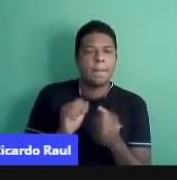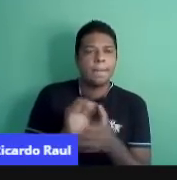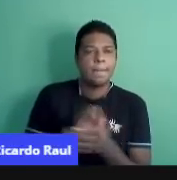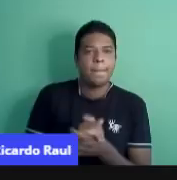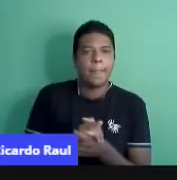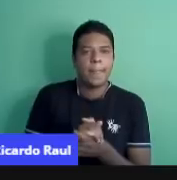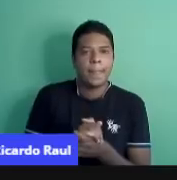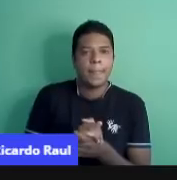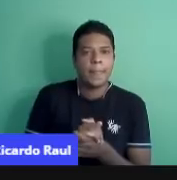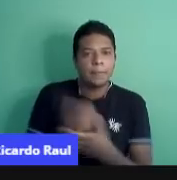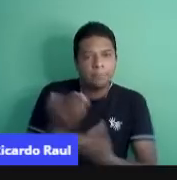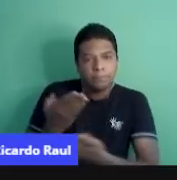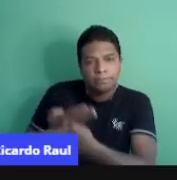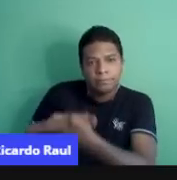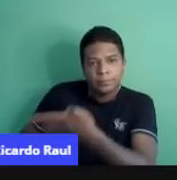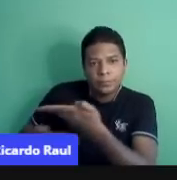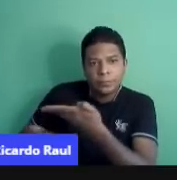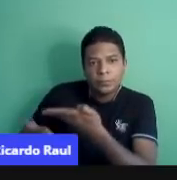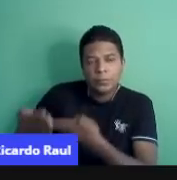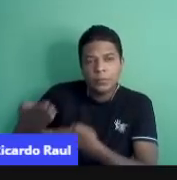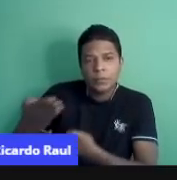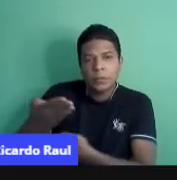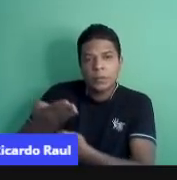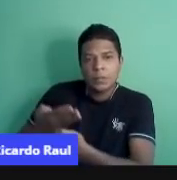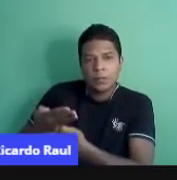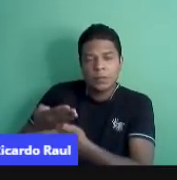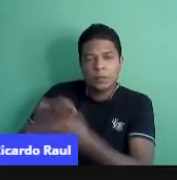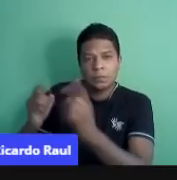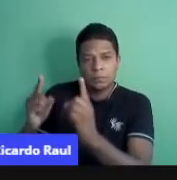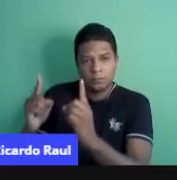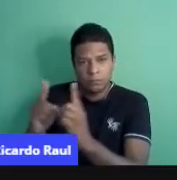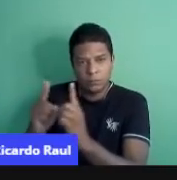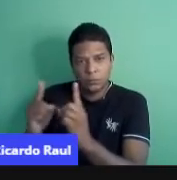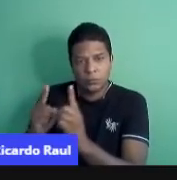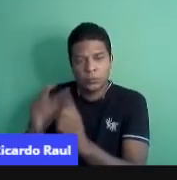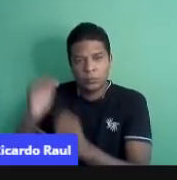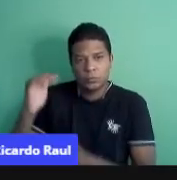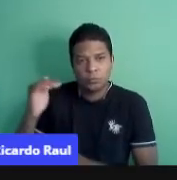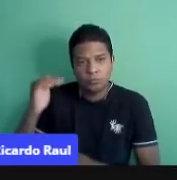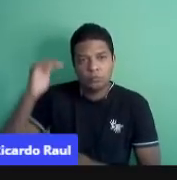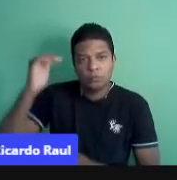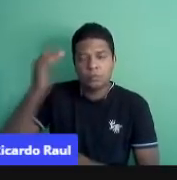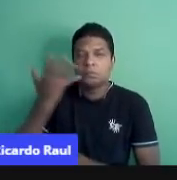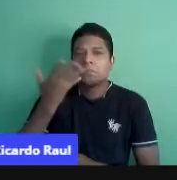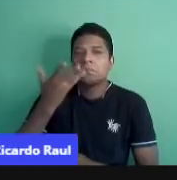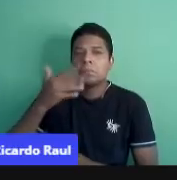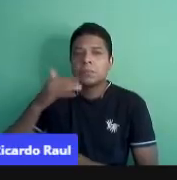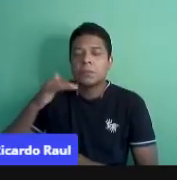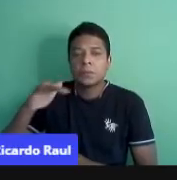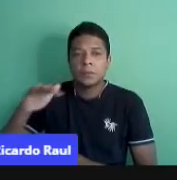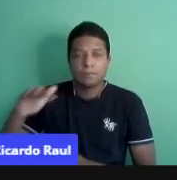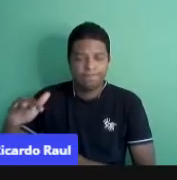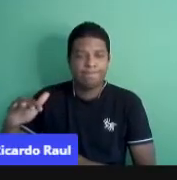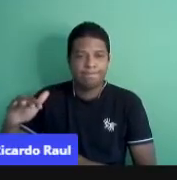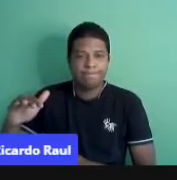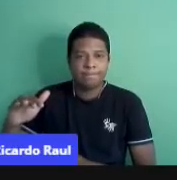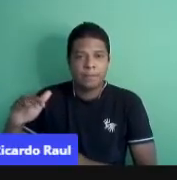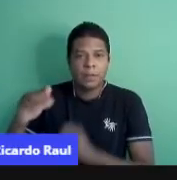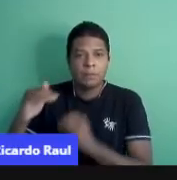na interação com os pares e com os adultos que as